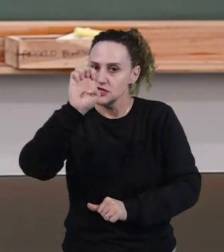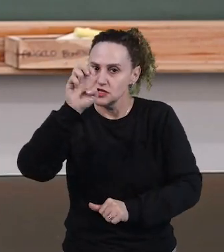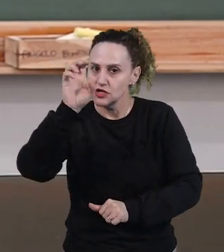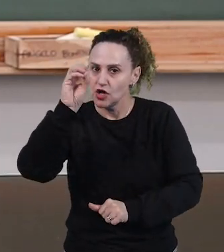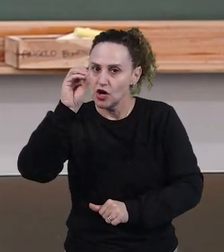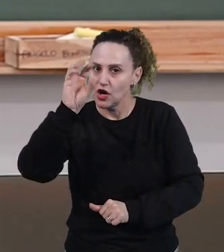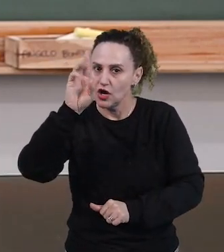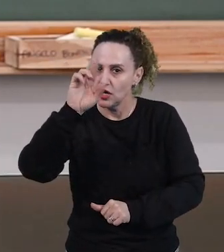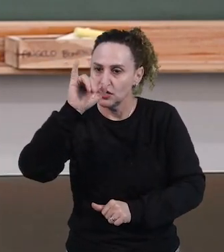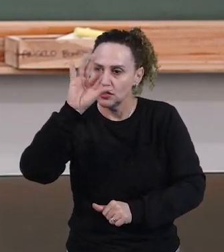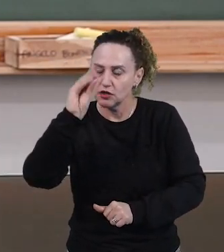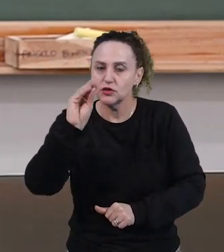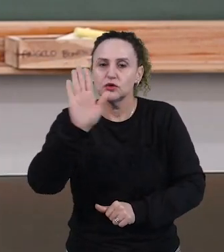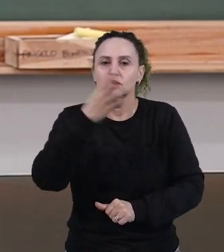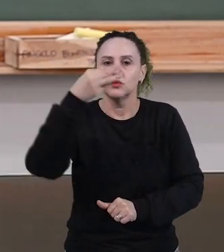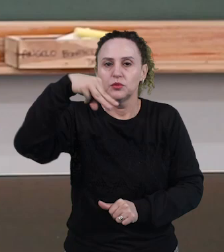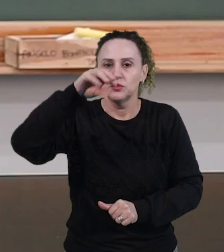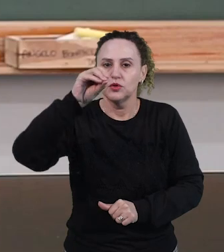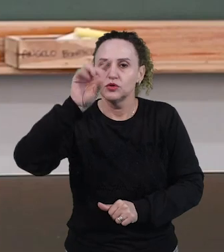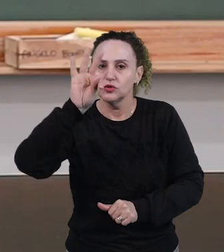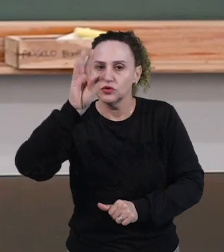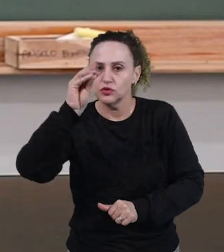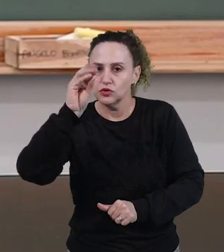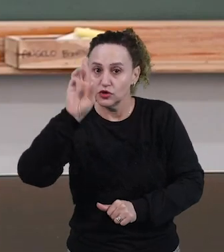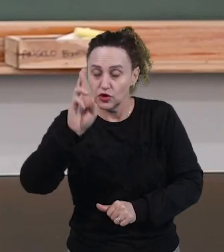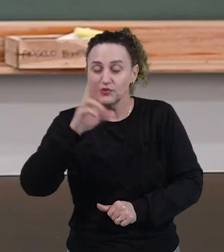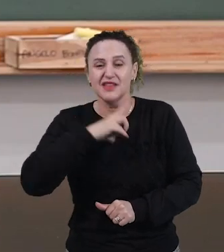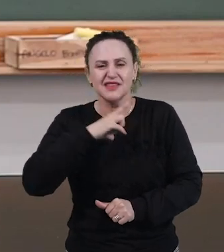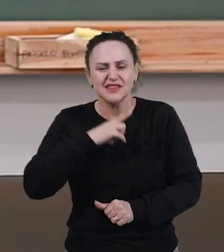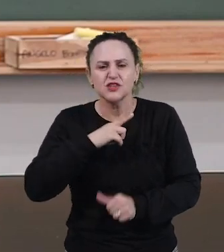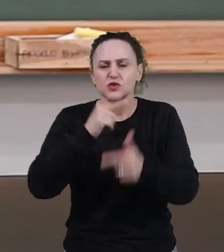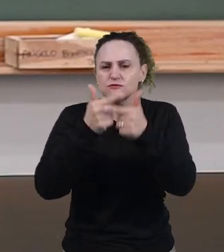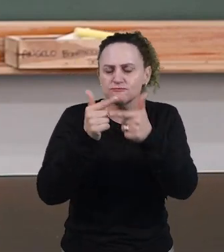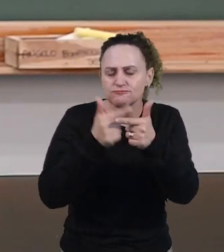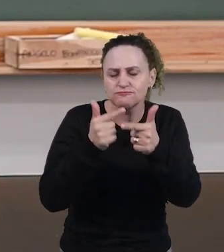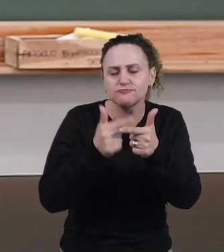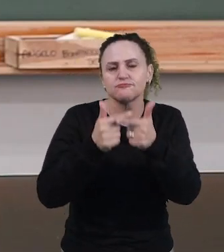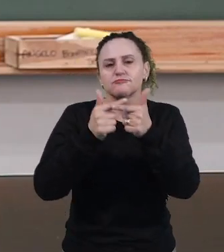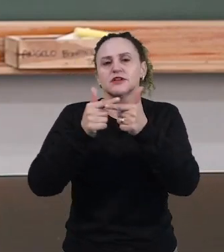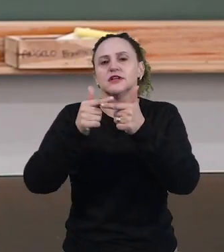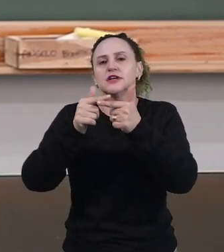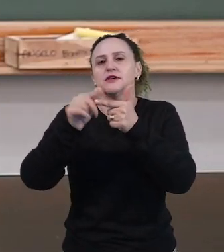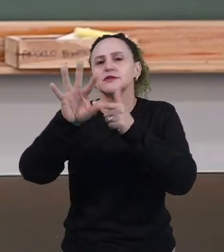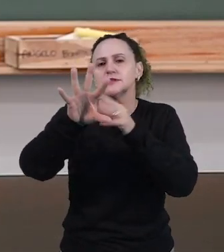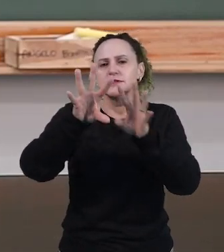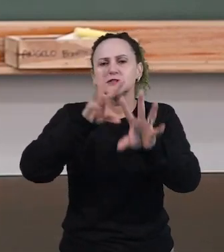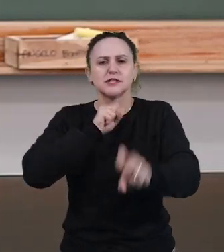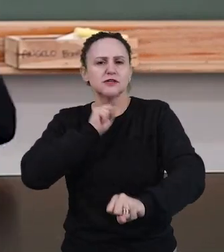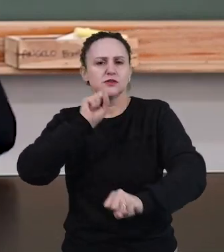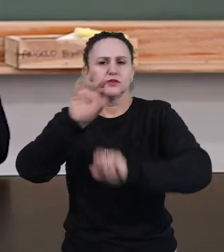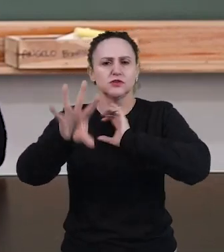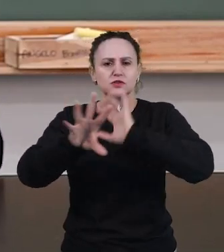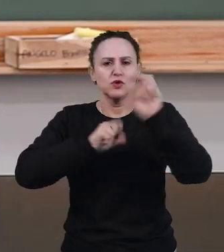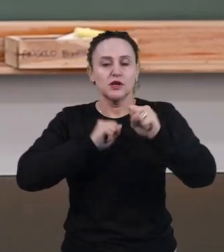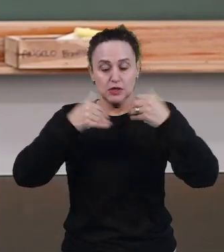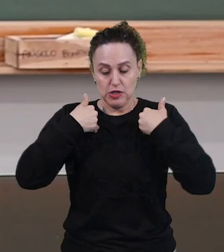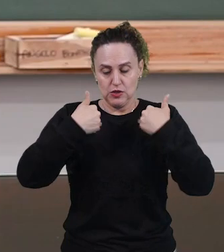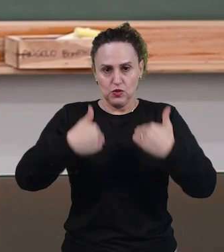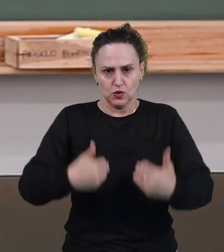muito ligada a essas questões sensoriais, né? E que o corpo assume,